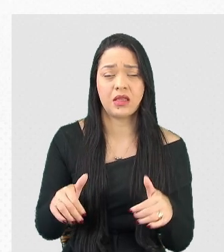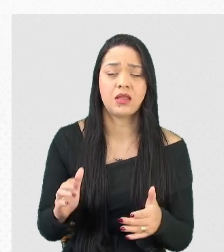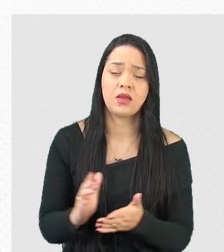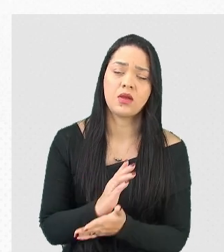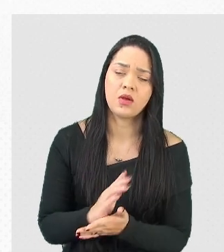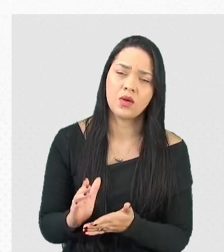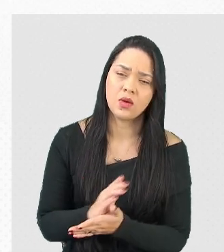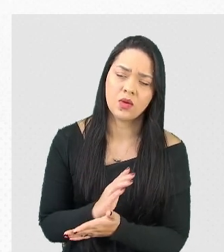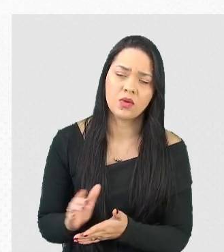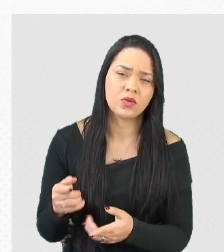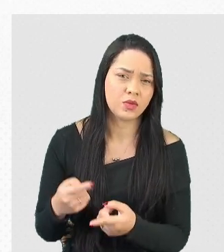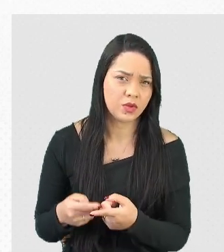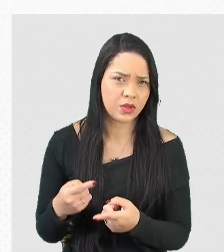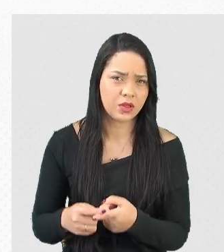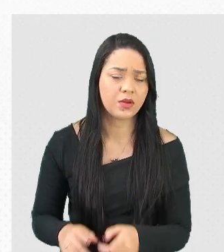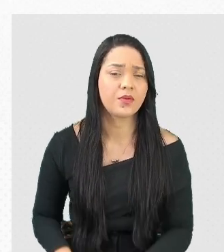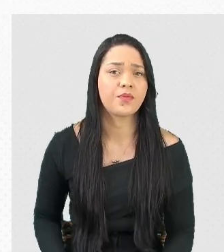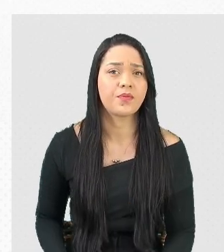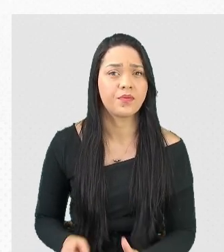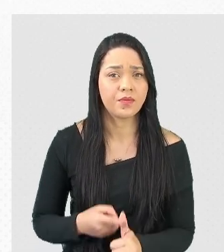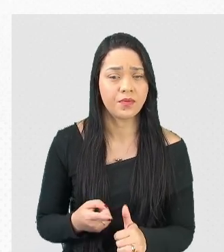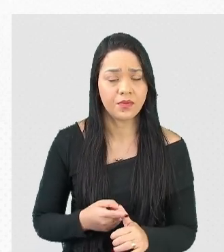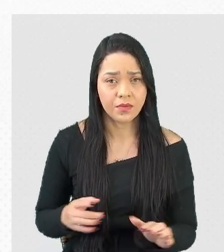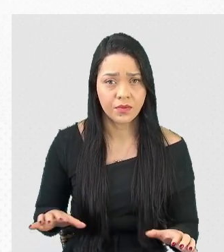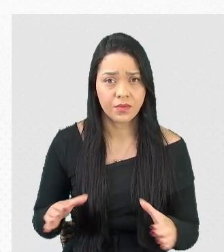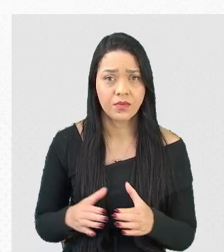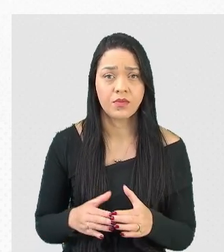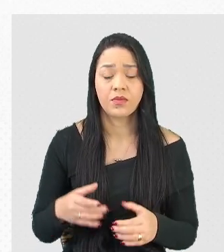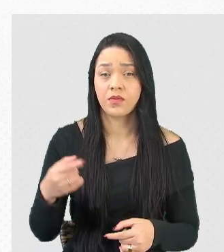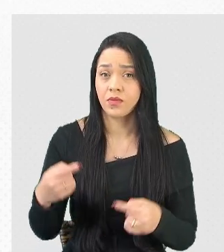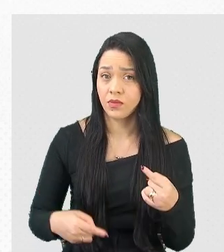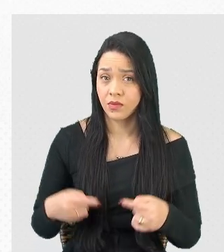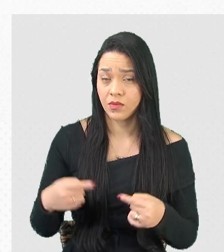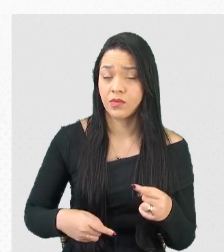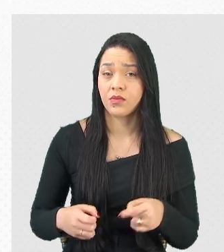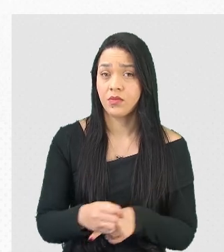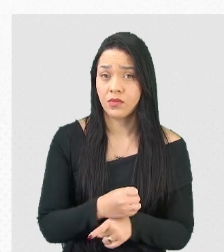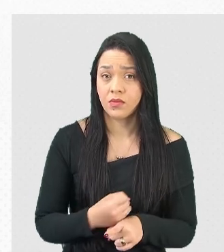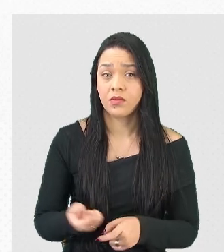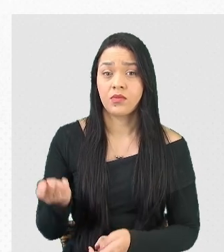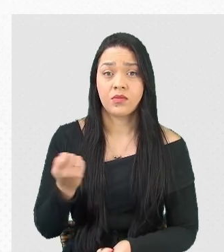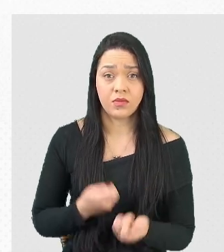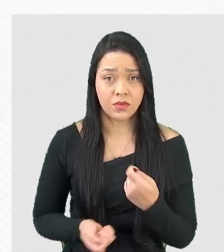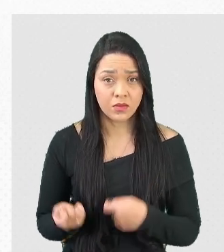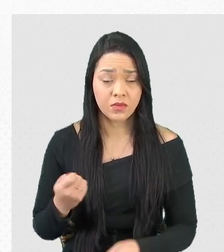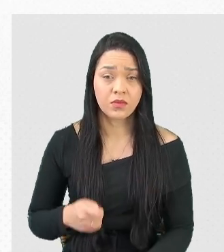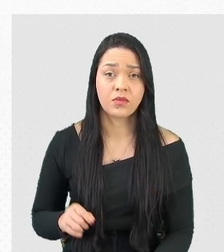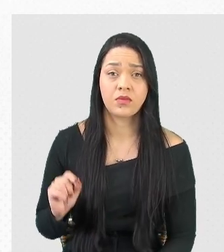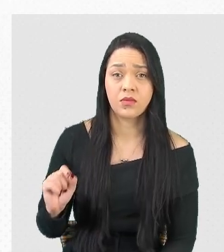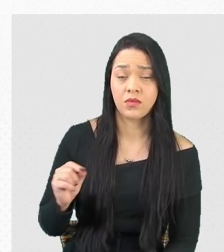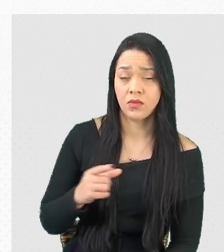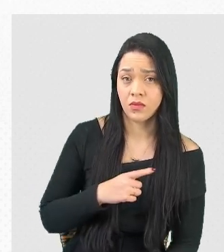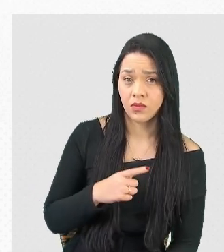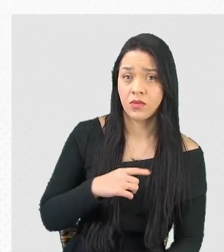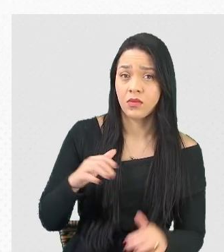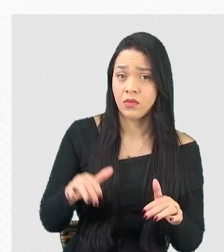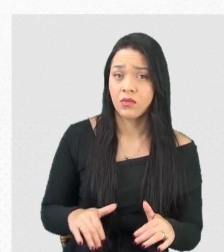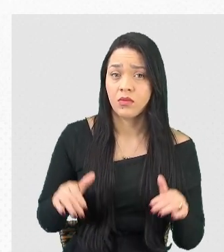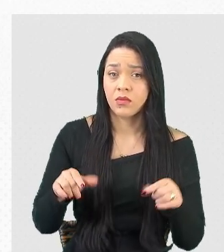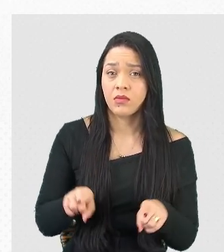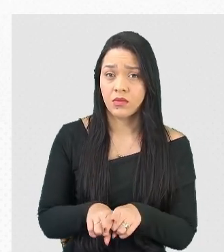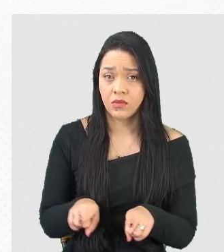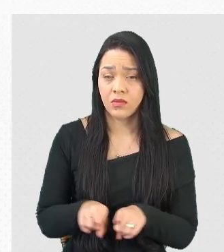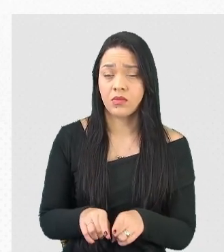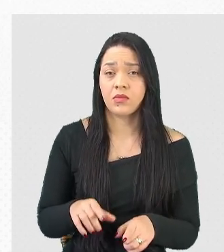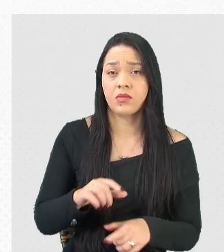sociais e econômicos que vão garantir, né, a Inglaterra essas condições aí favoráveis para a Revolução Industrial. Primeiro, político, que